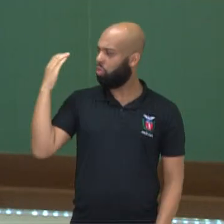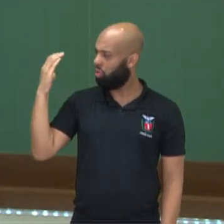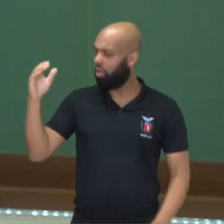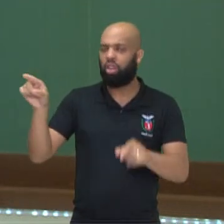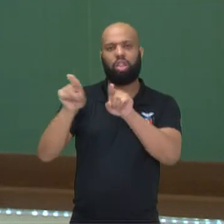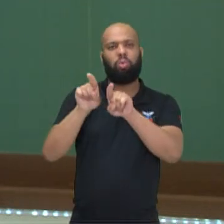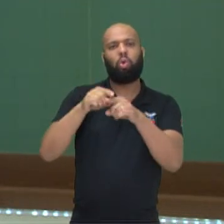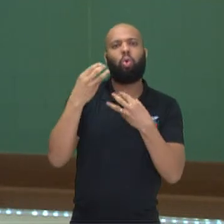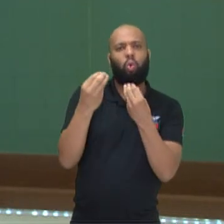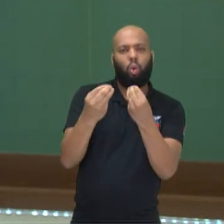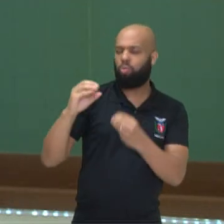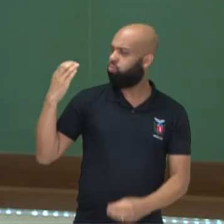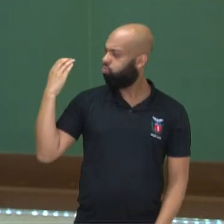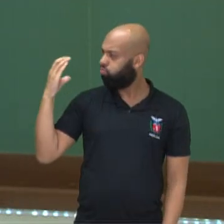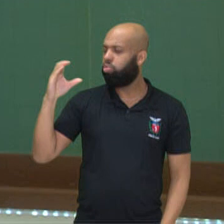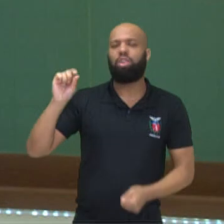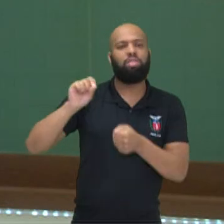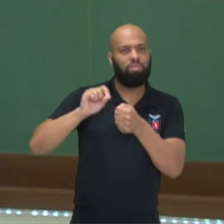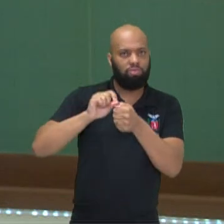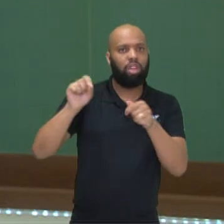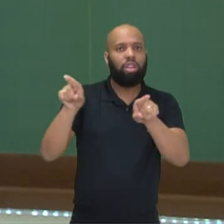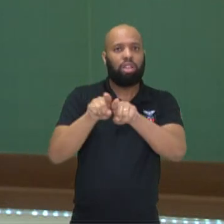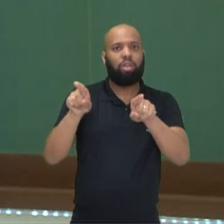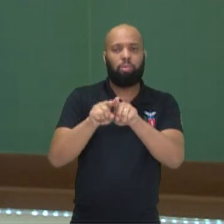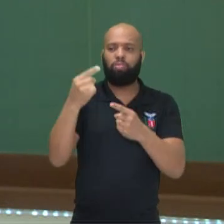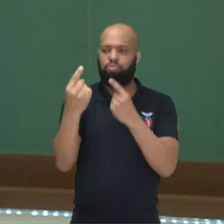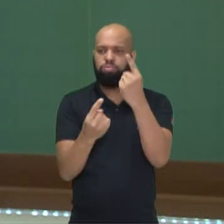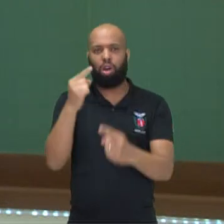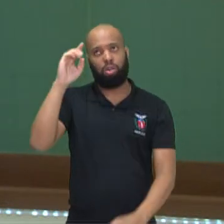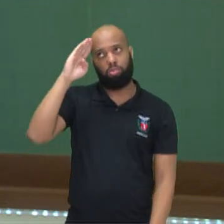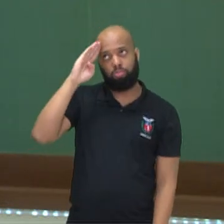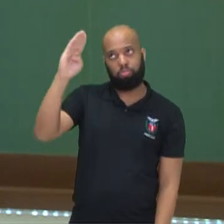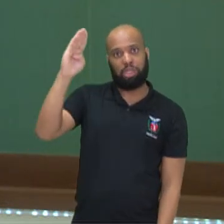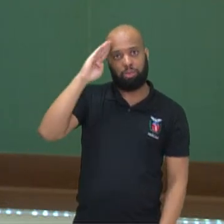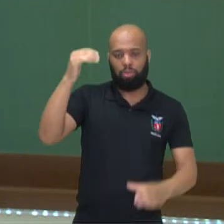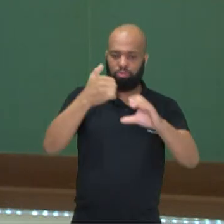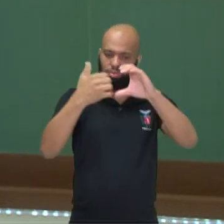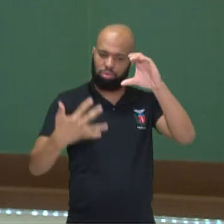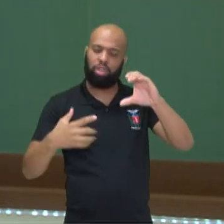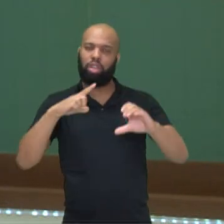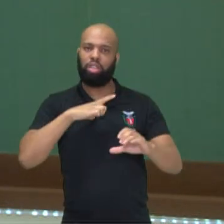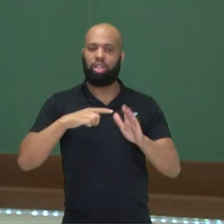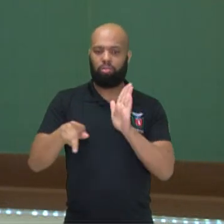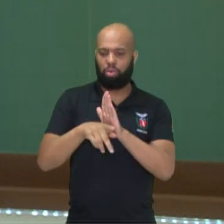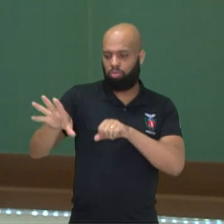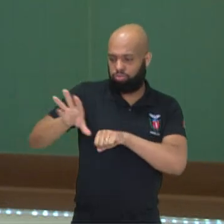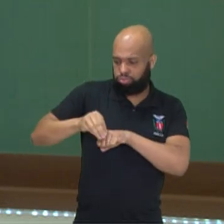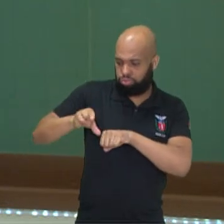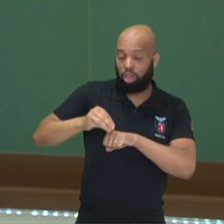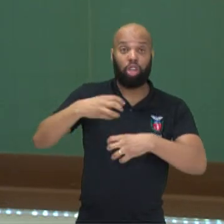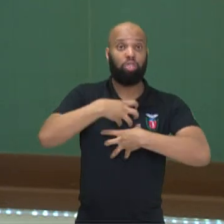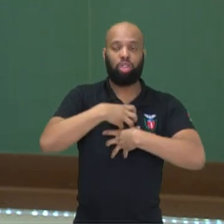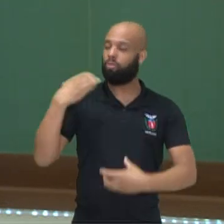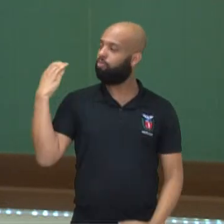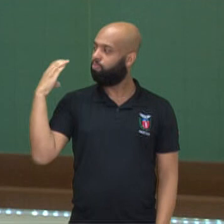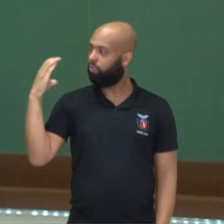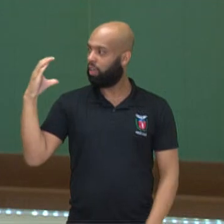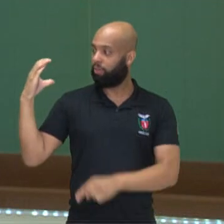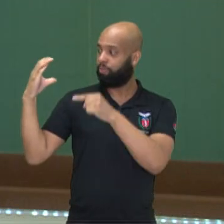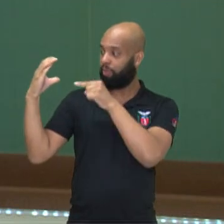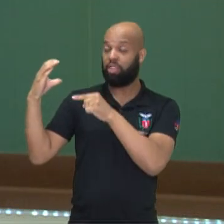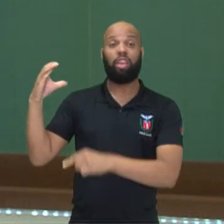ciência, como a ciência foi construída, quais são as principais características do conhecimento científico.